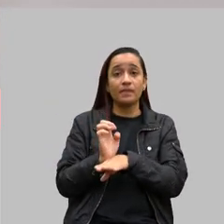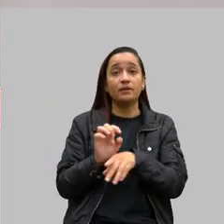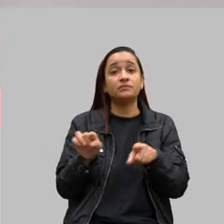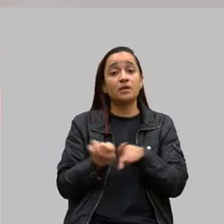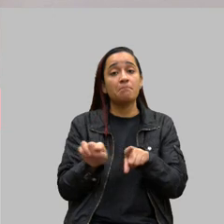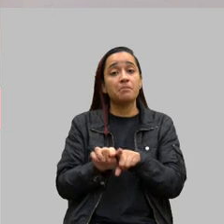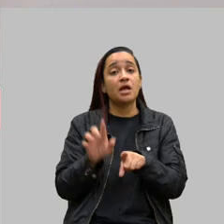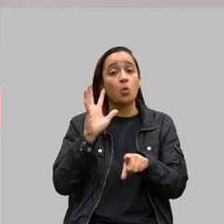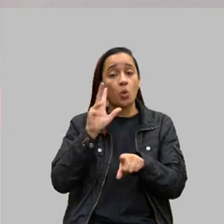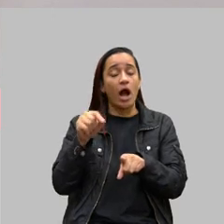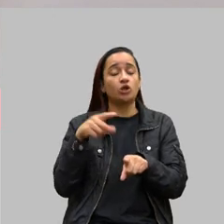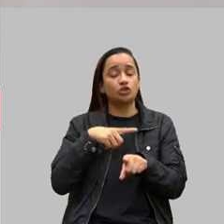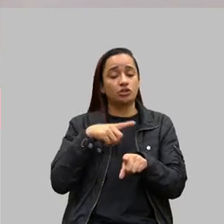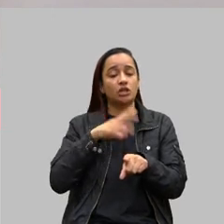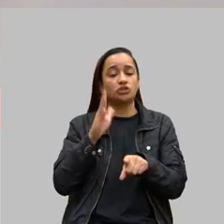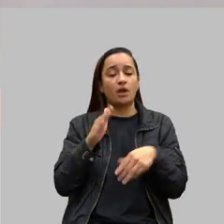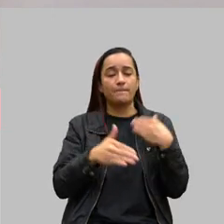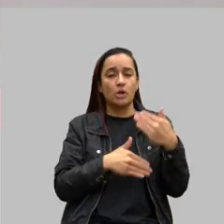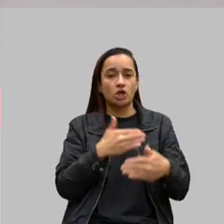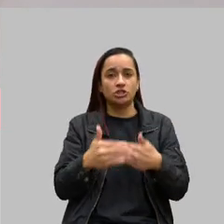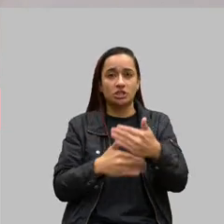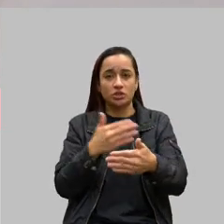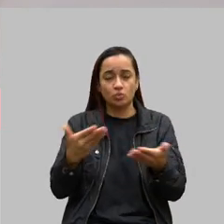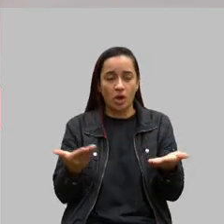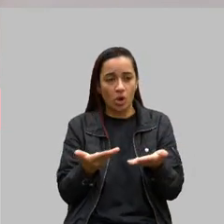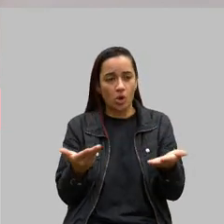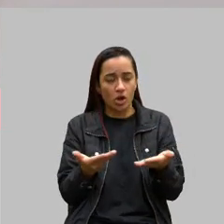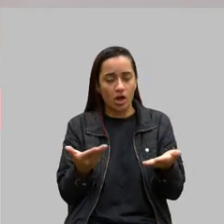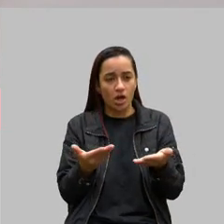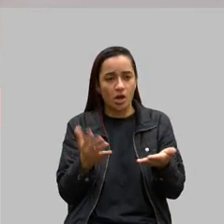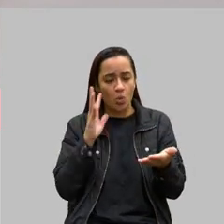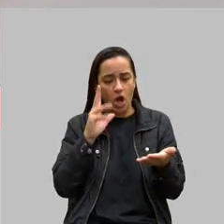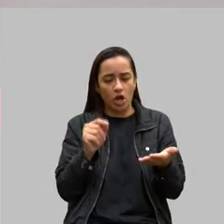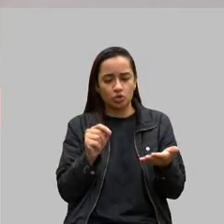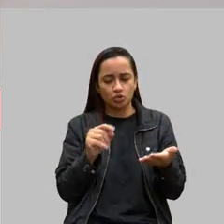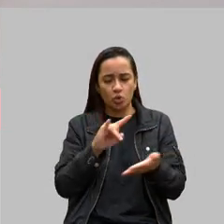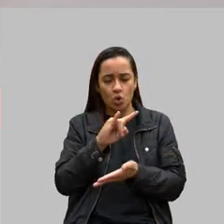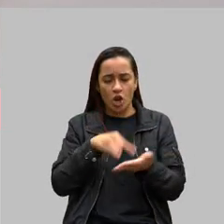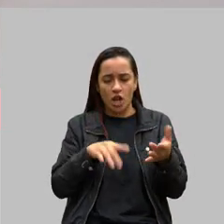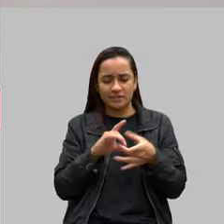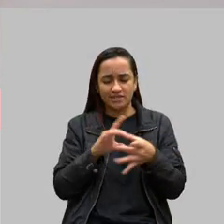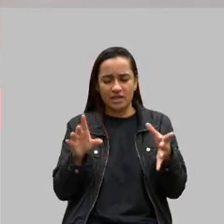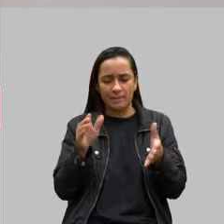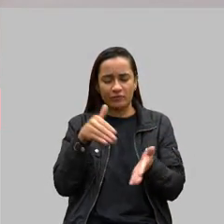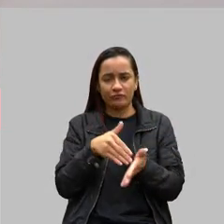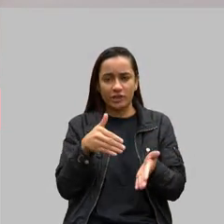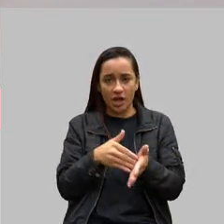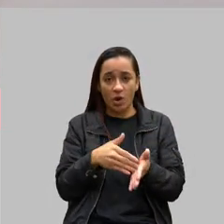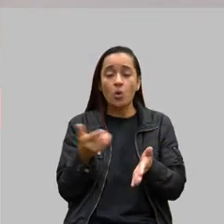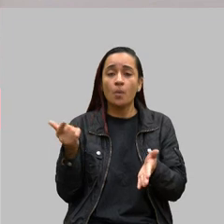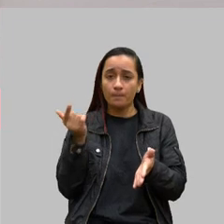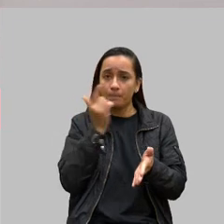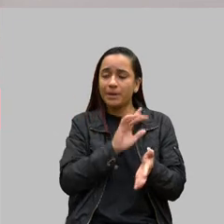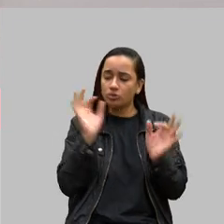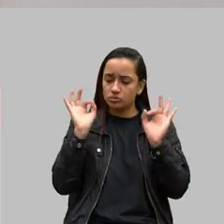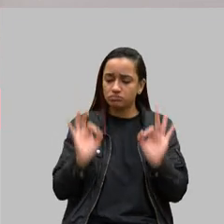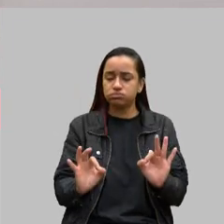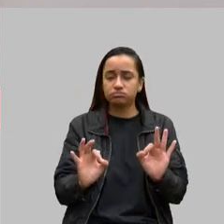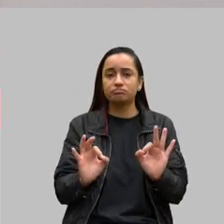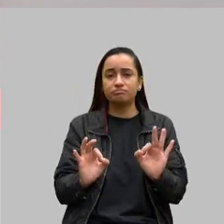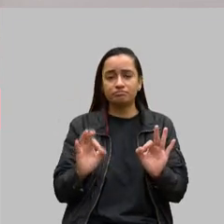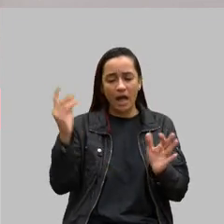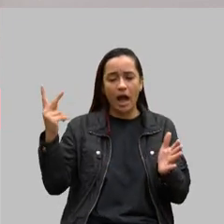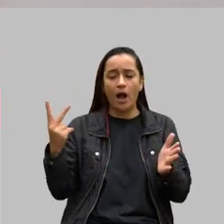agora eh acredito que de licenciamento final para que possa realmente e